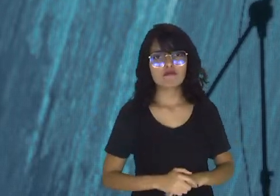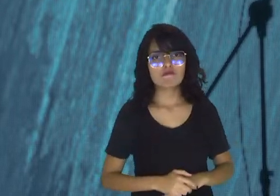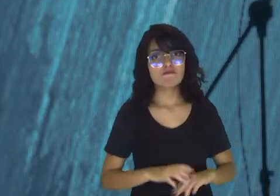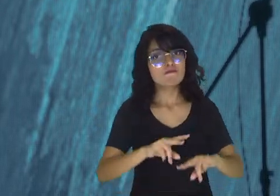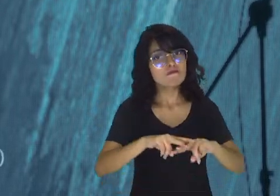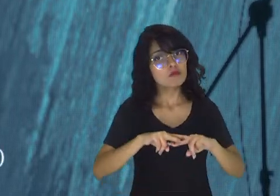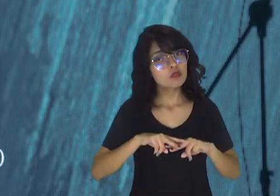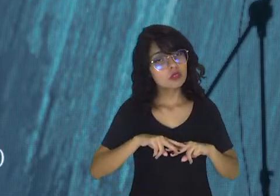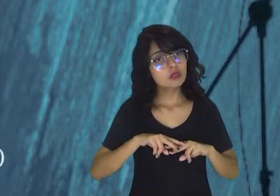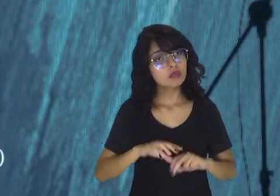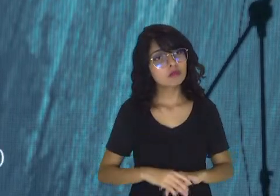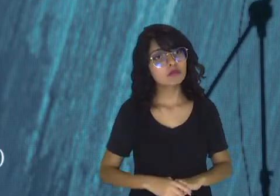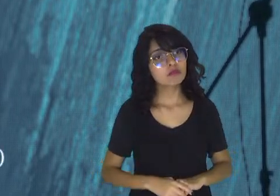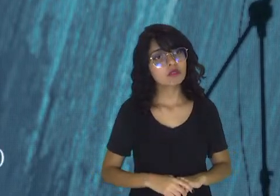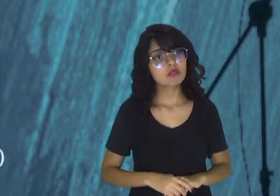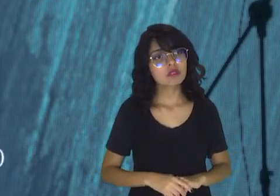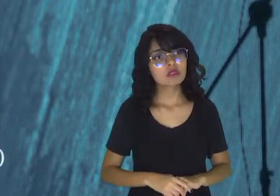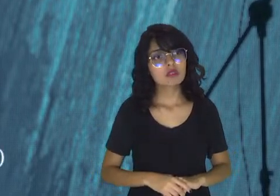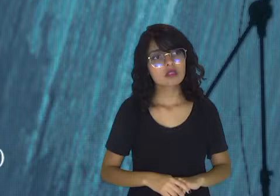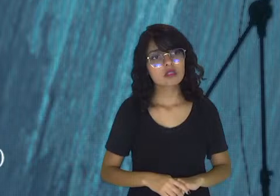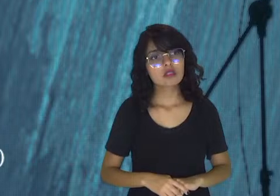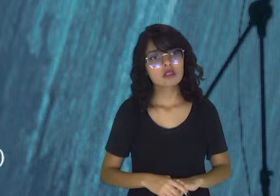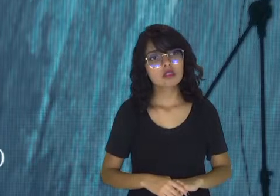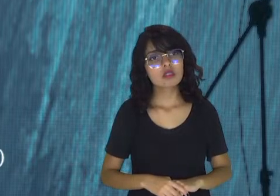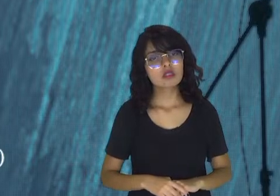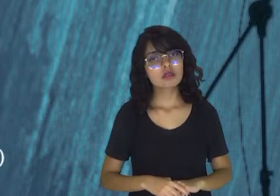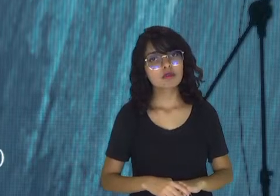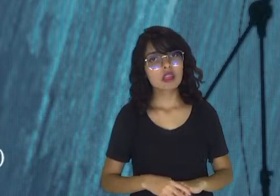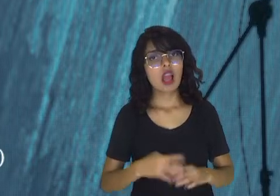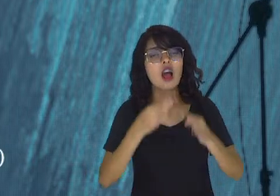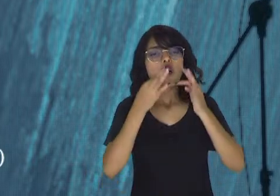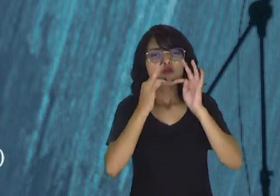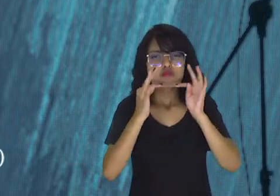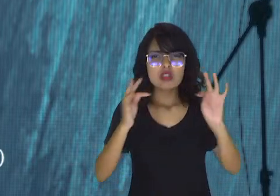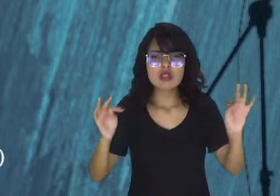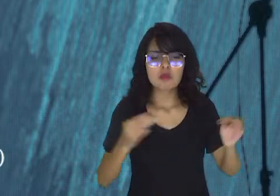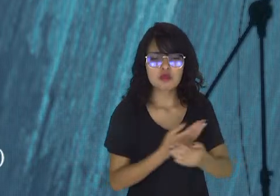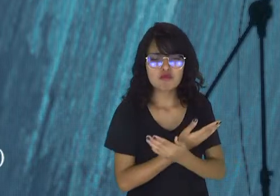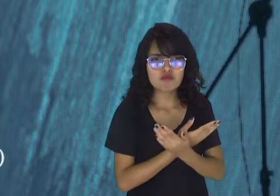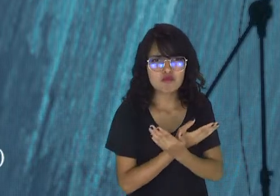Portanto, diante do testemunho de todos esses heróis da fé,